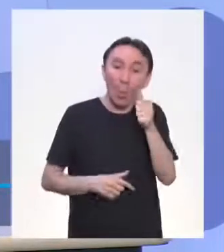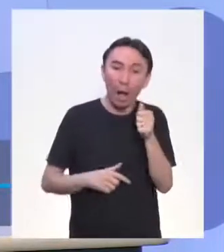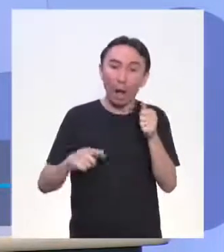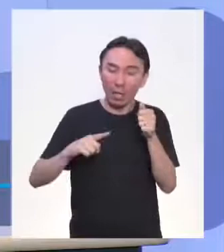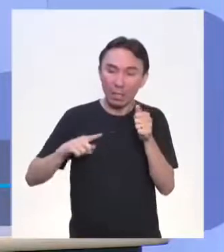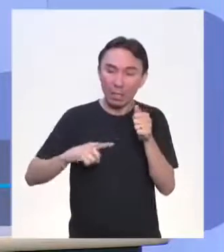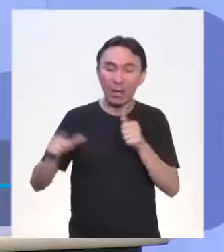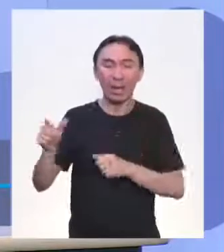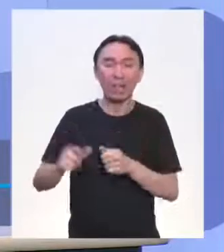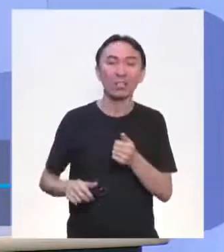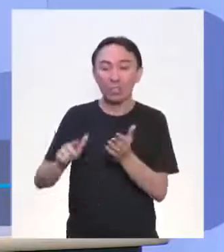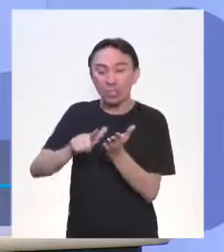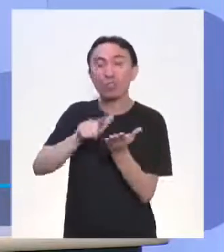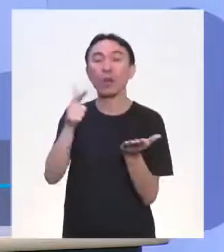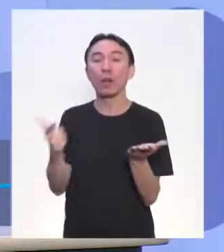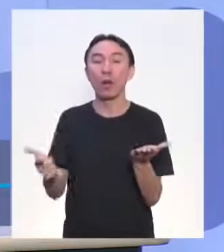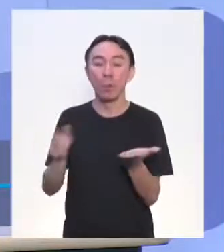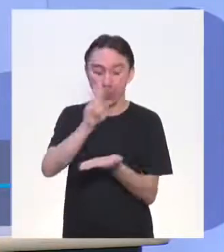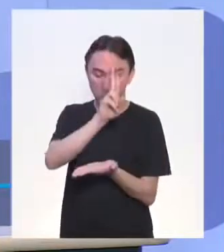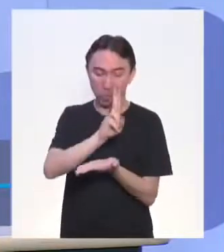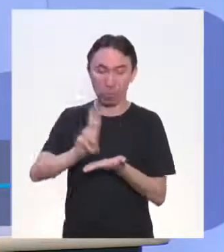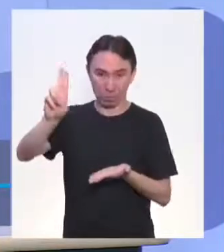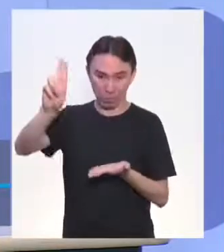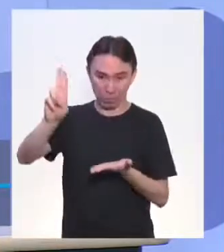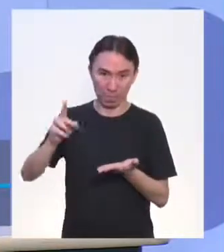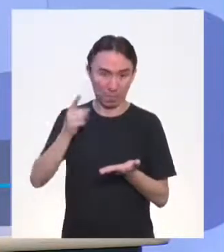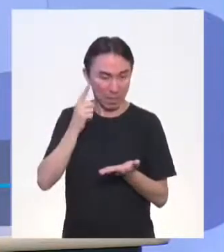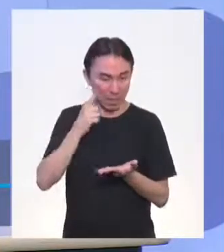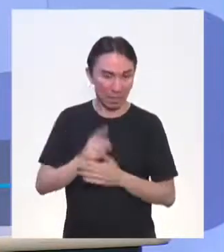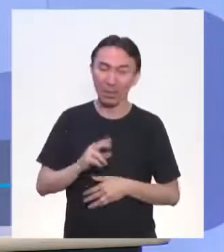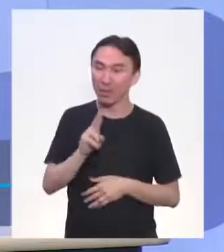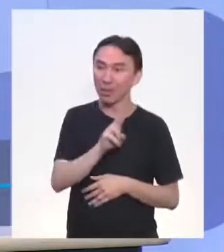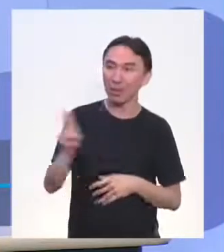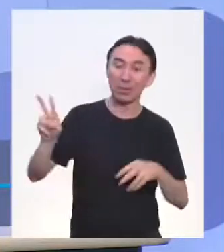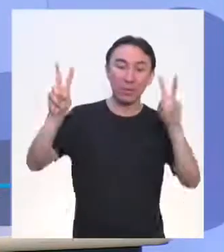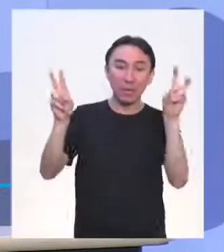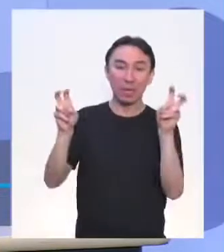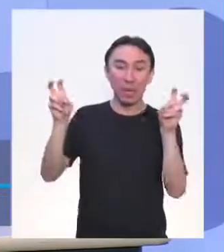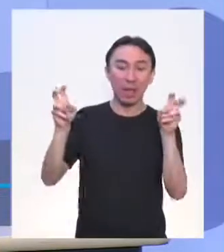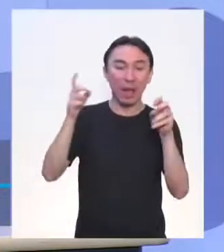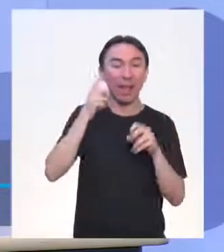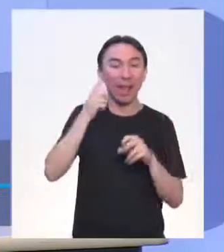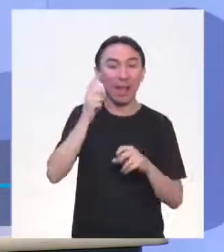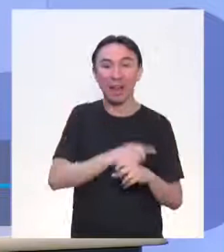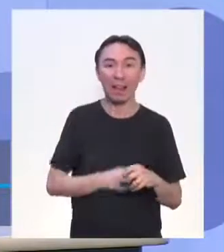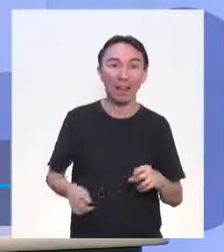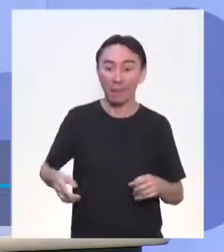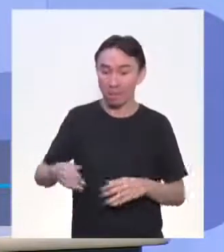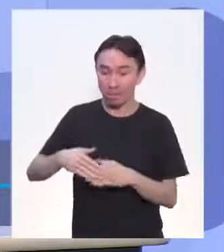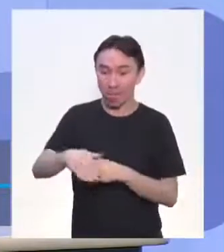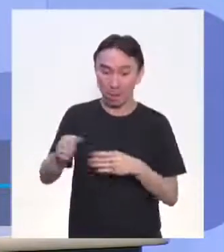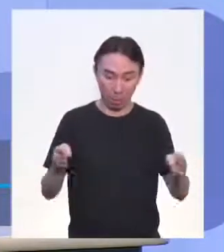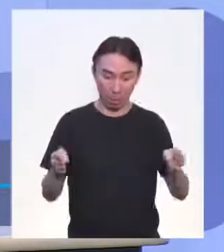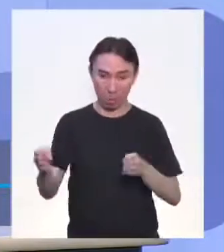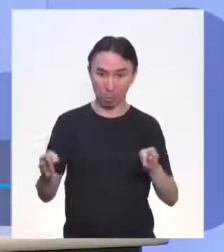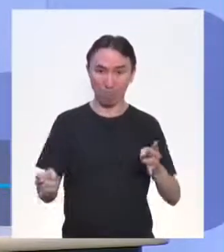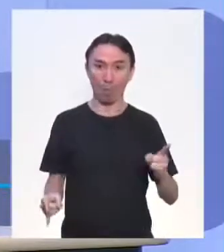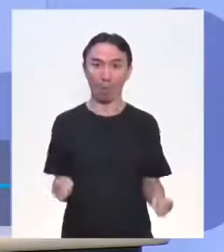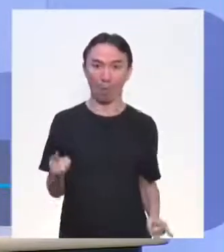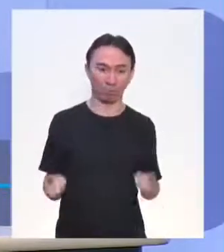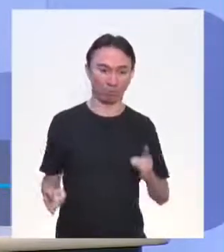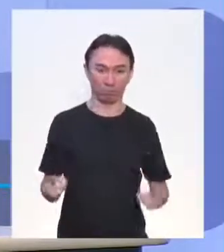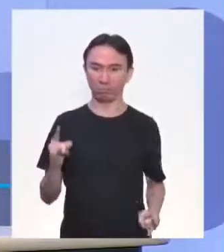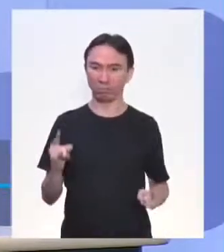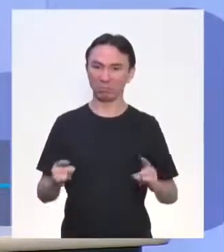USP e que se chama Era dos Robôs está chegando e vai eliminar milhões de empregos. Coloquem